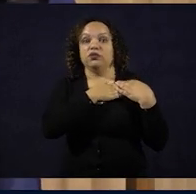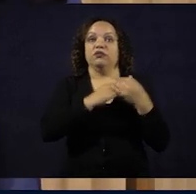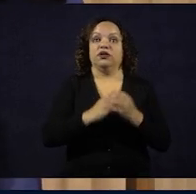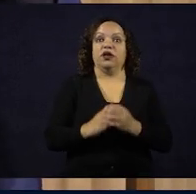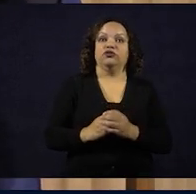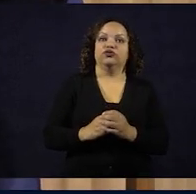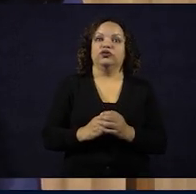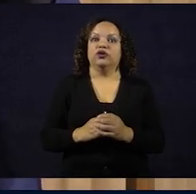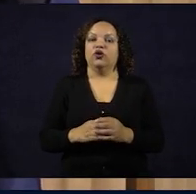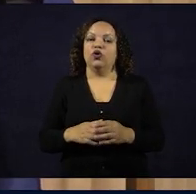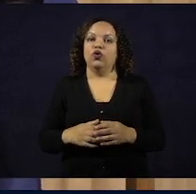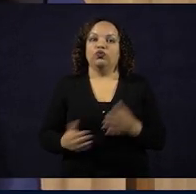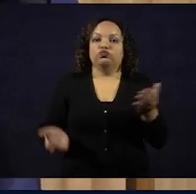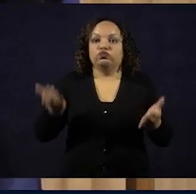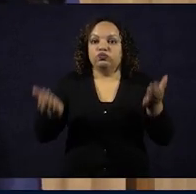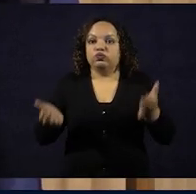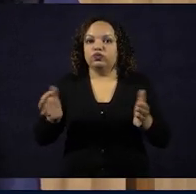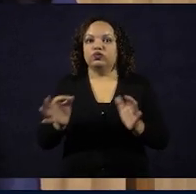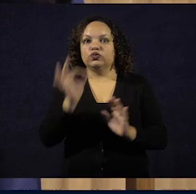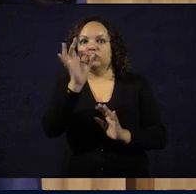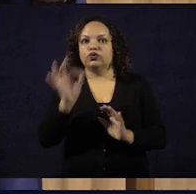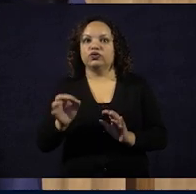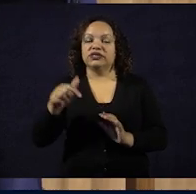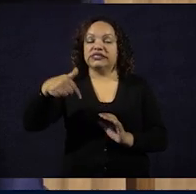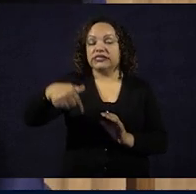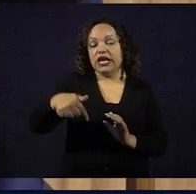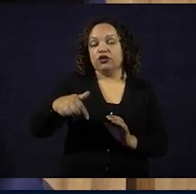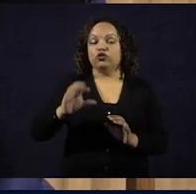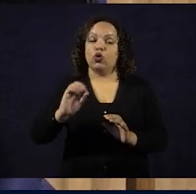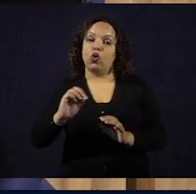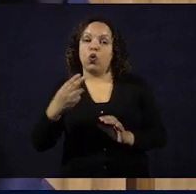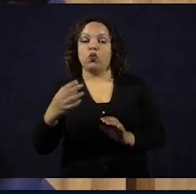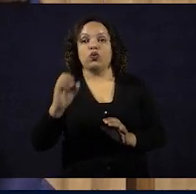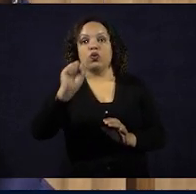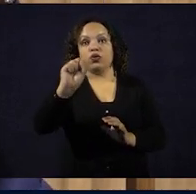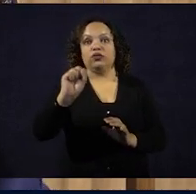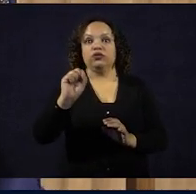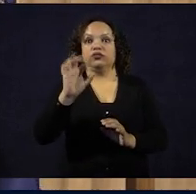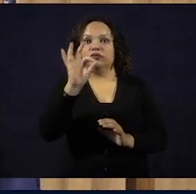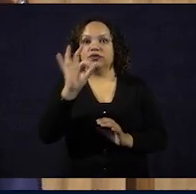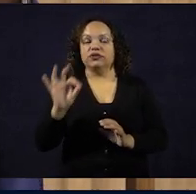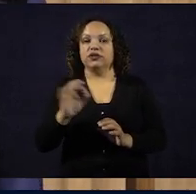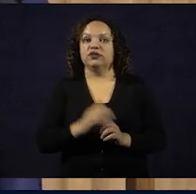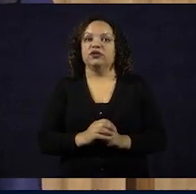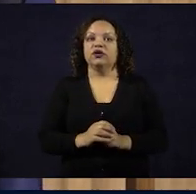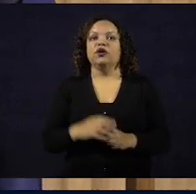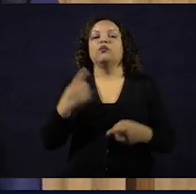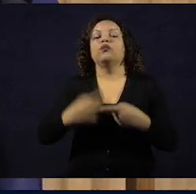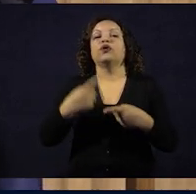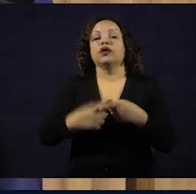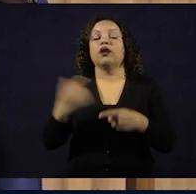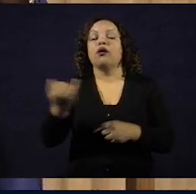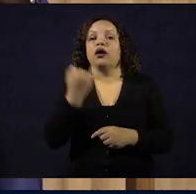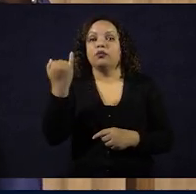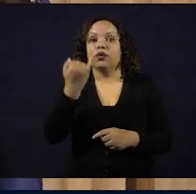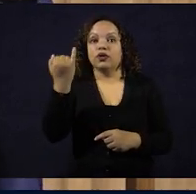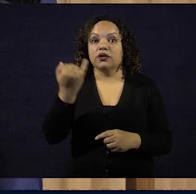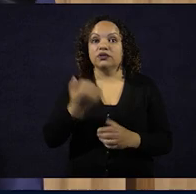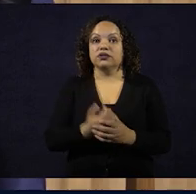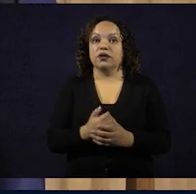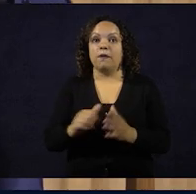o Júlio de Equilíbrio pode ser alguma coisa como sete oito por cento juro nominal e por que que isso é importante